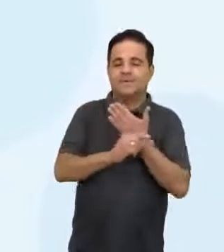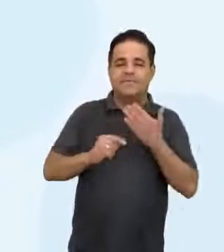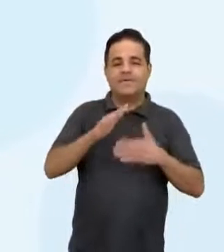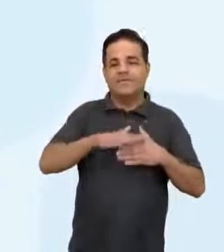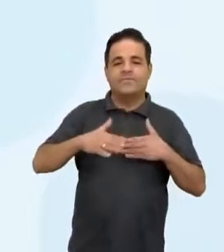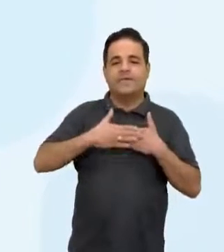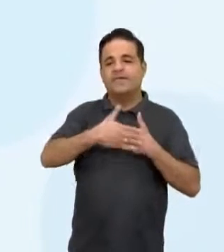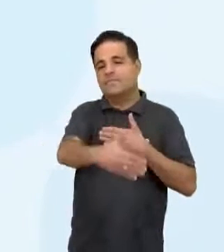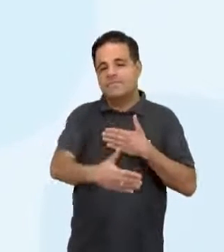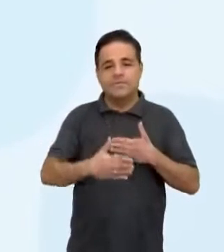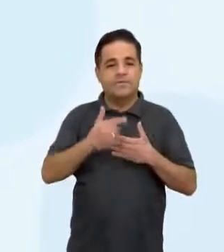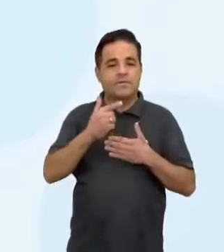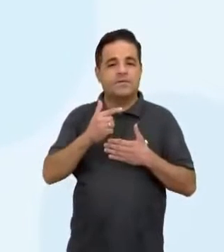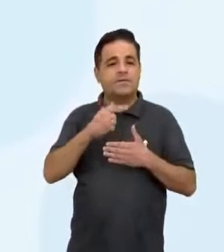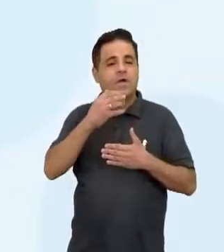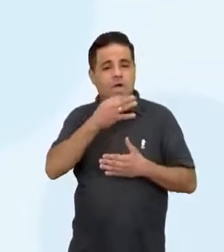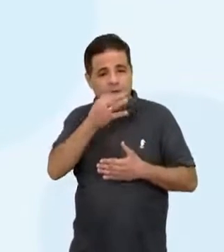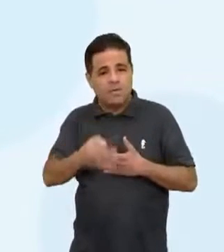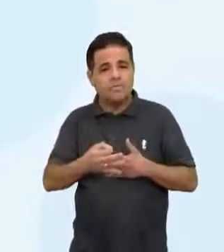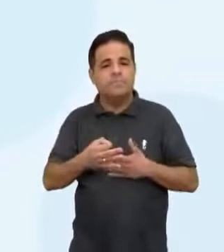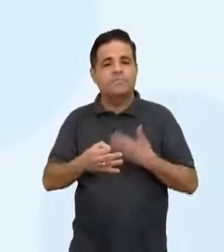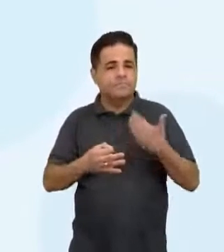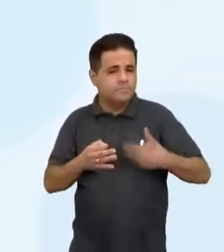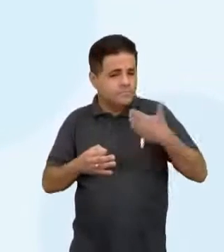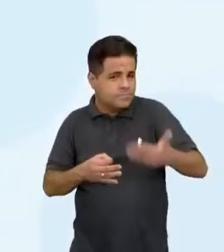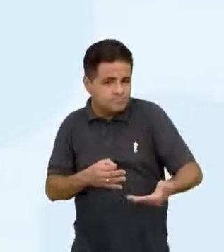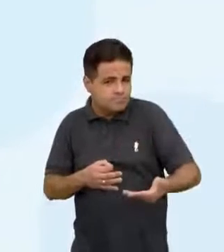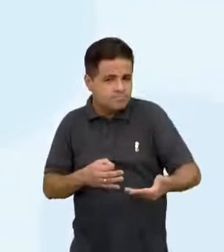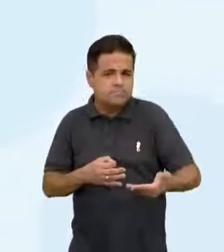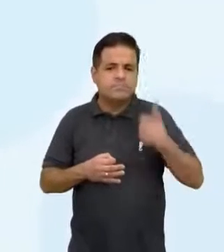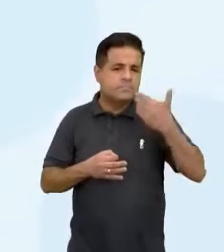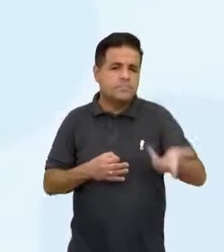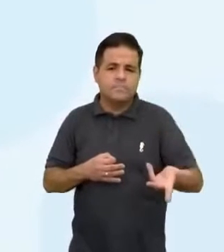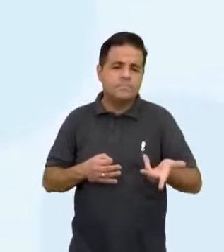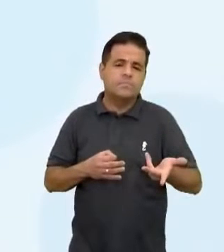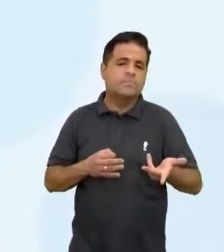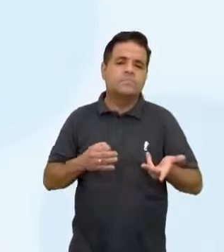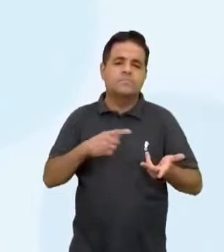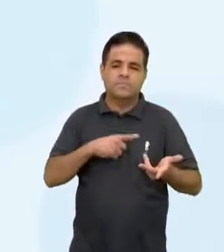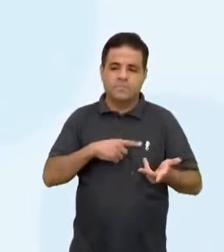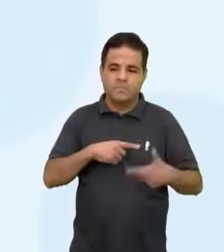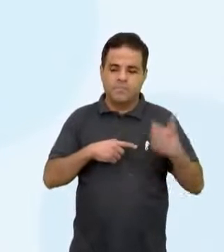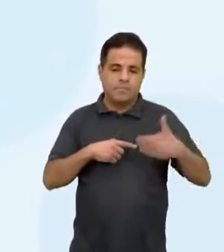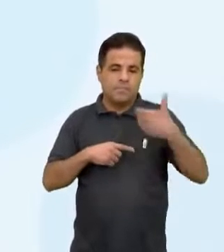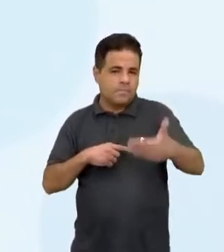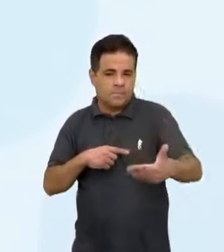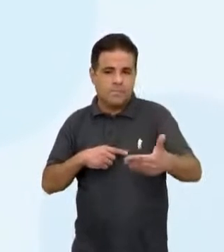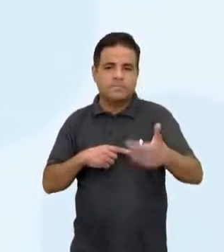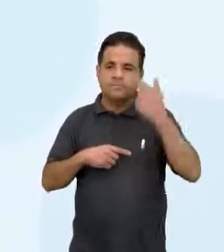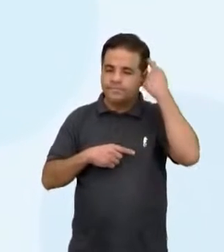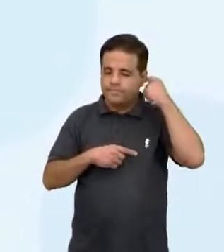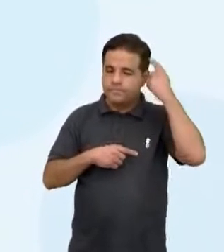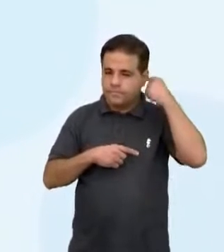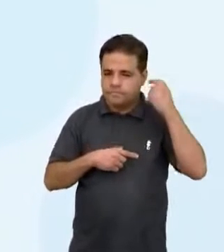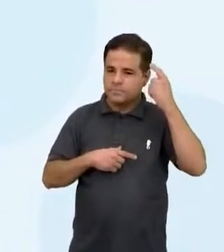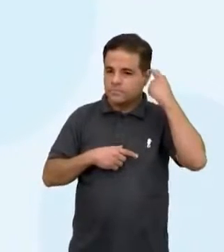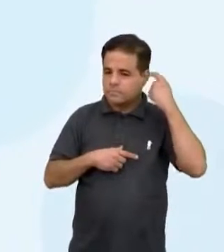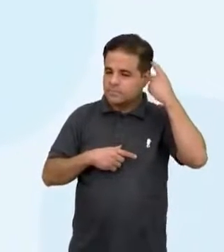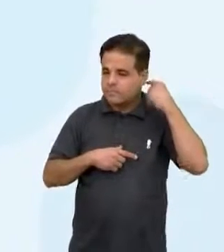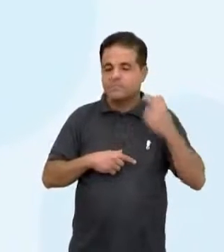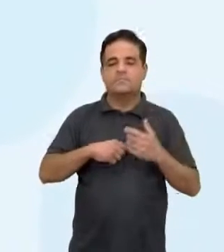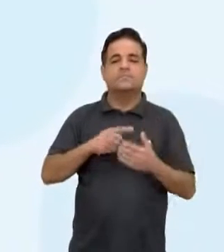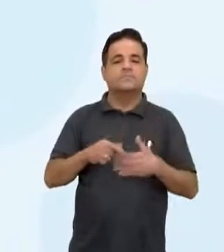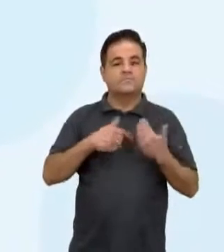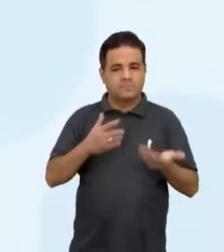atividade física na educação? Ele diz, a atividade física por si só não educa, já que seus efeitos dependem da